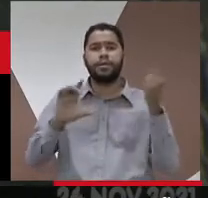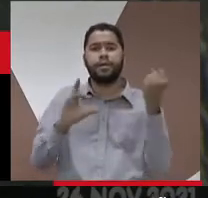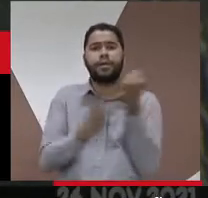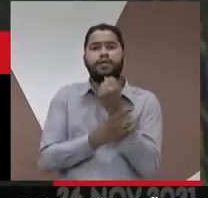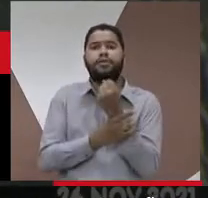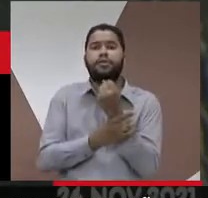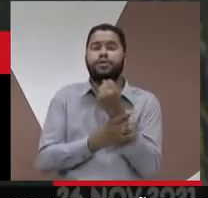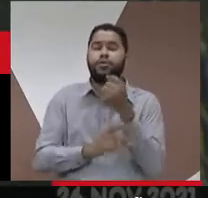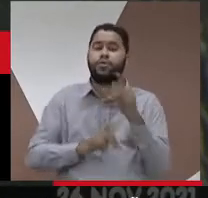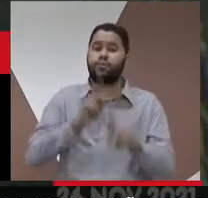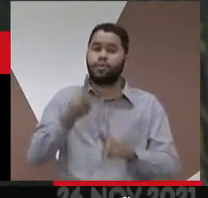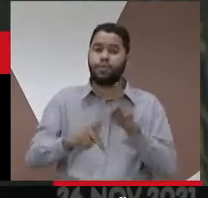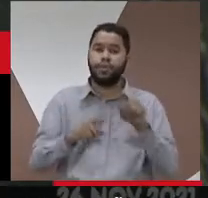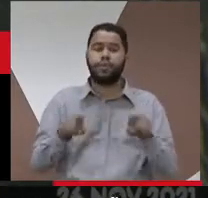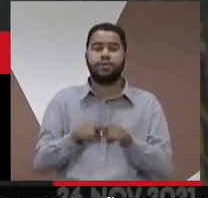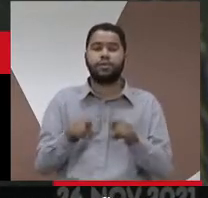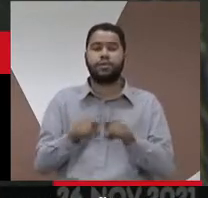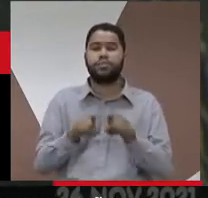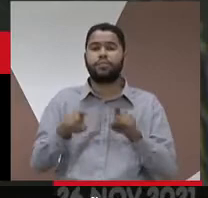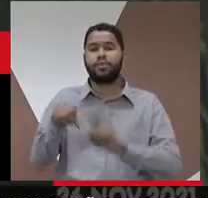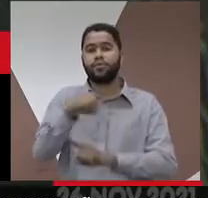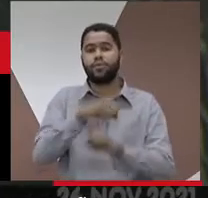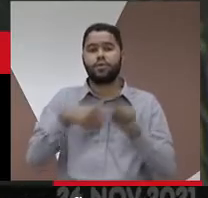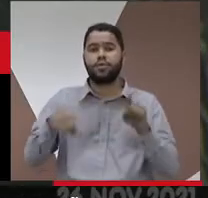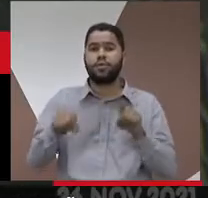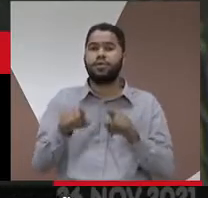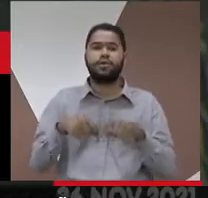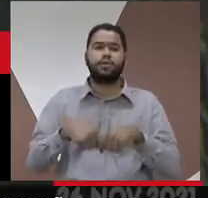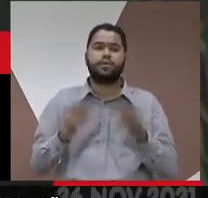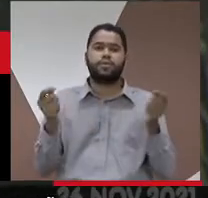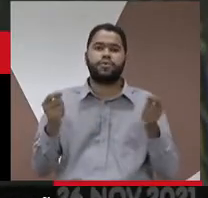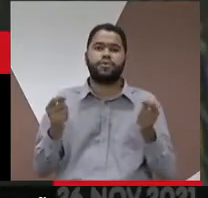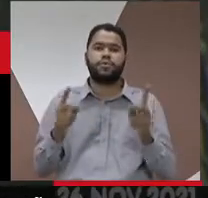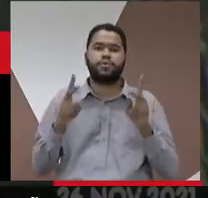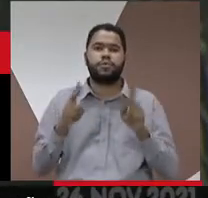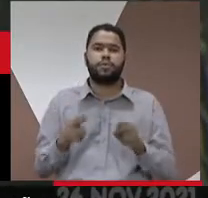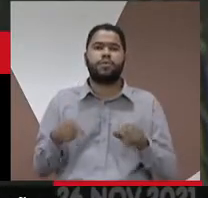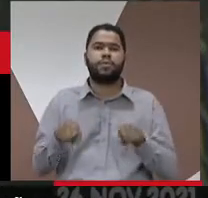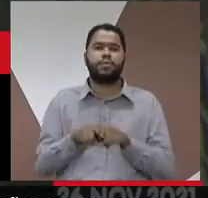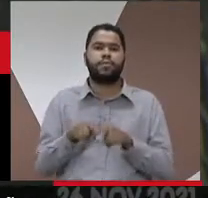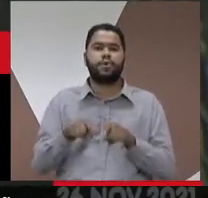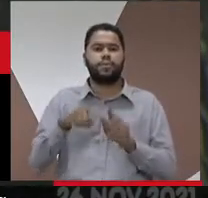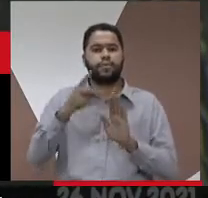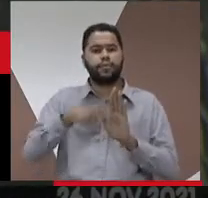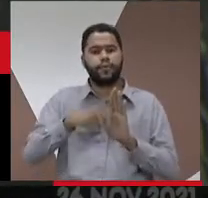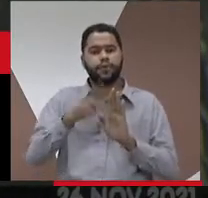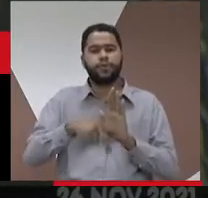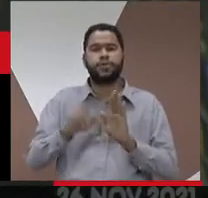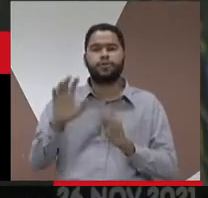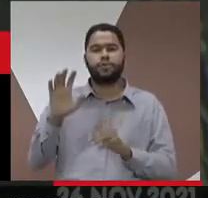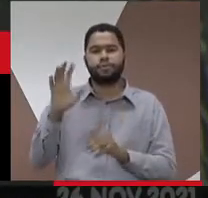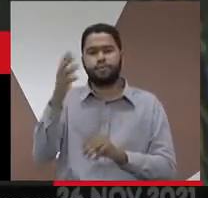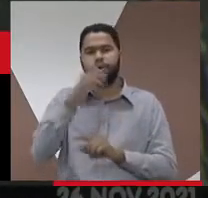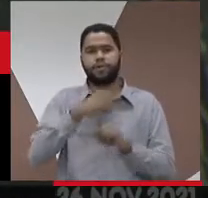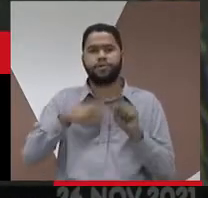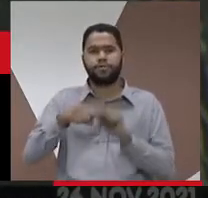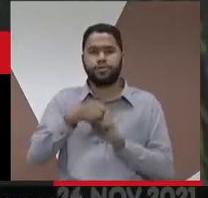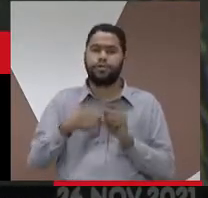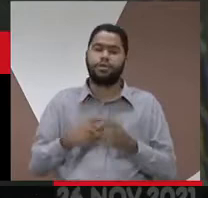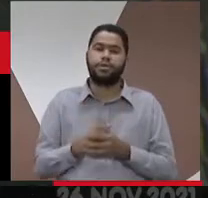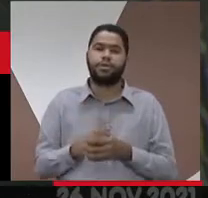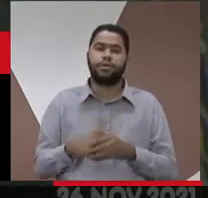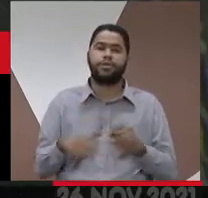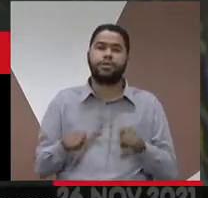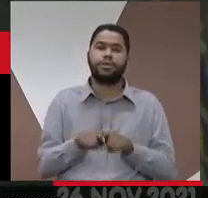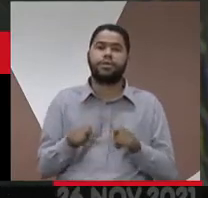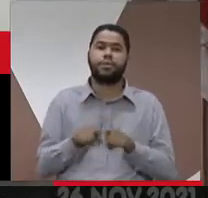popular, garantindo participação social. Impossível um projeto dessa magnitude, de impacto social, ambiental, com